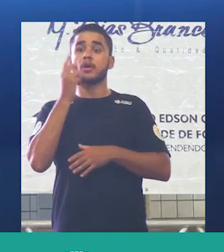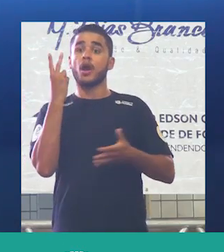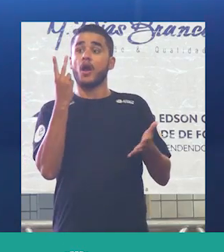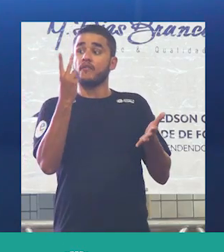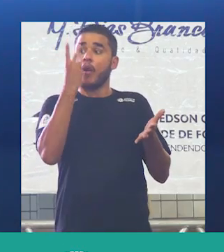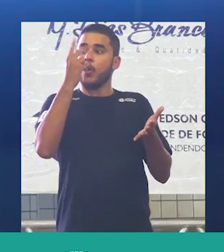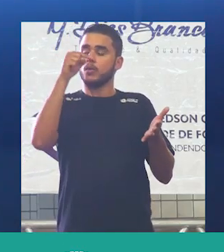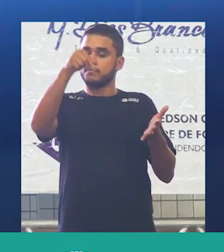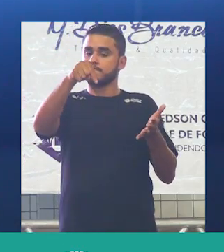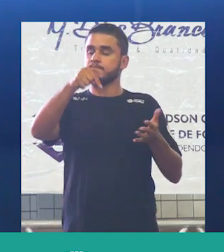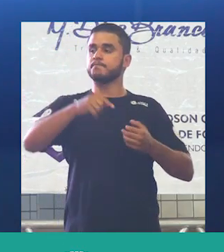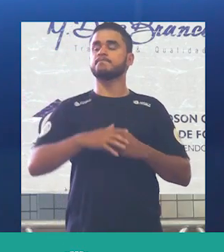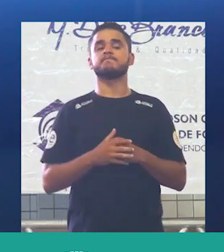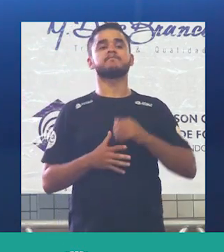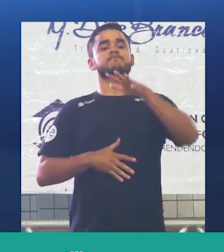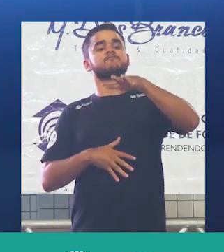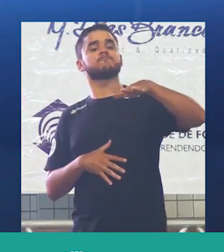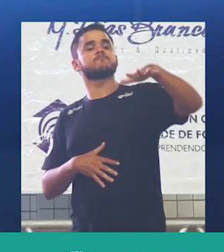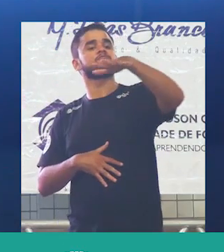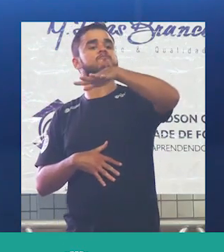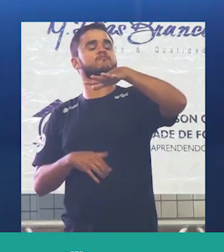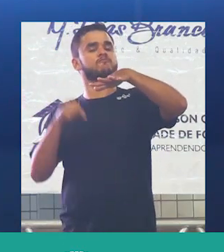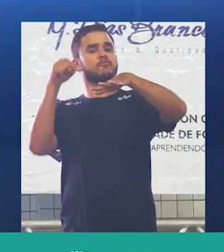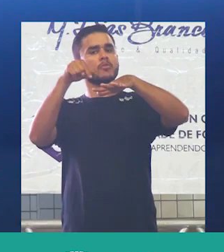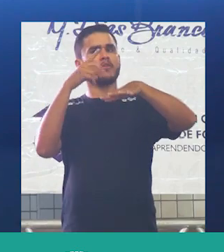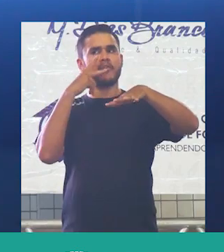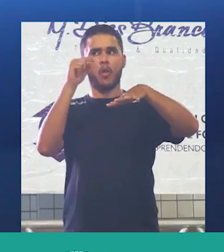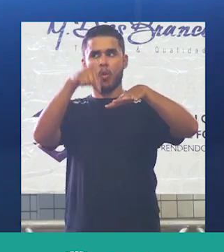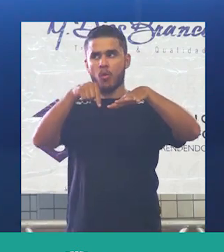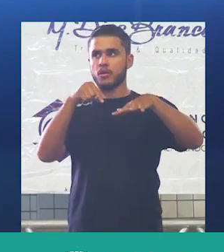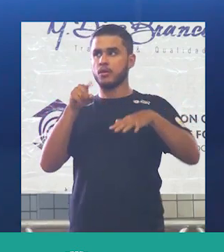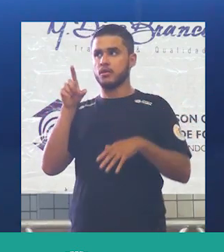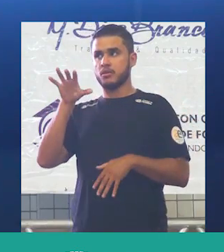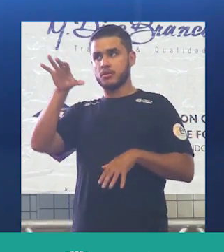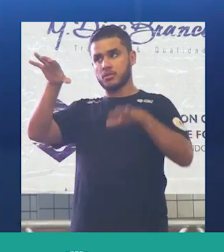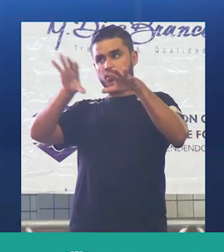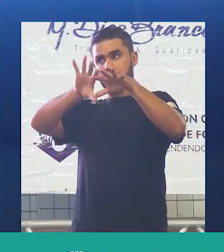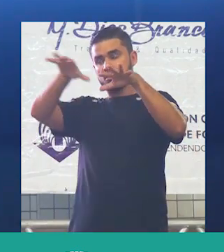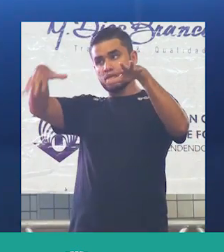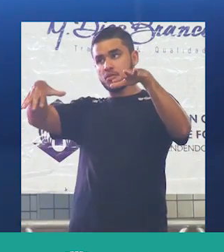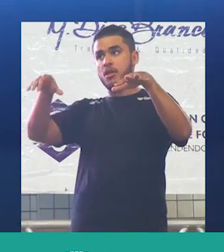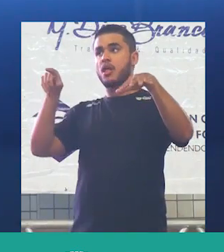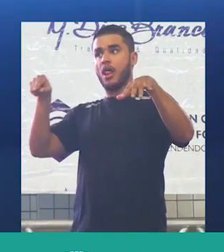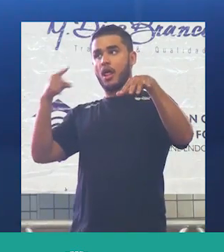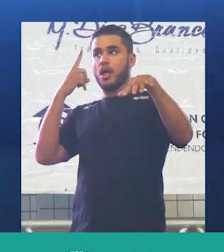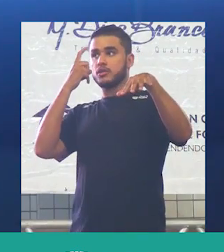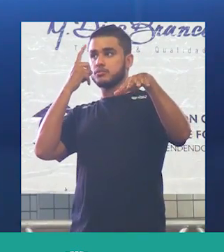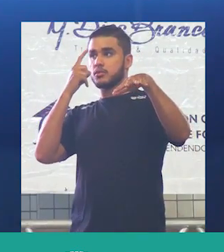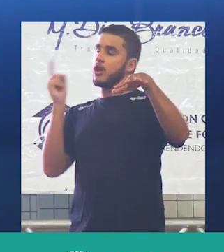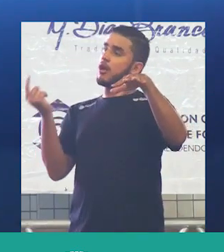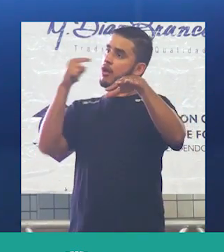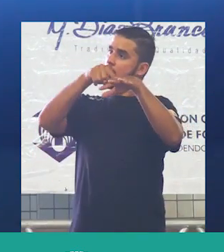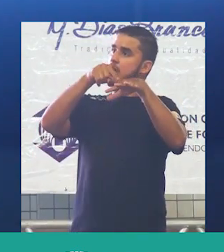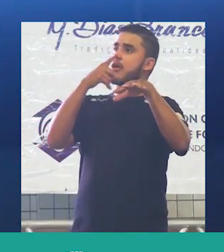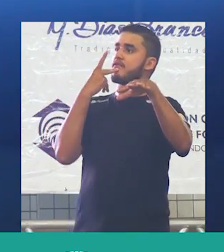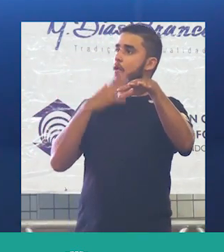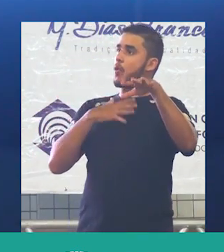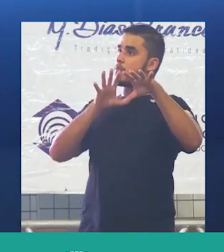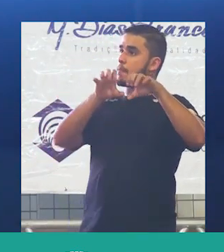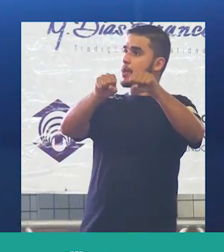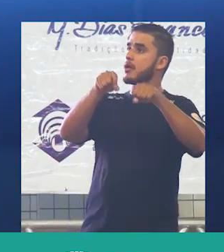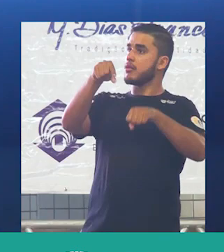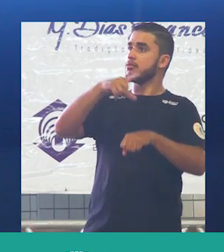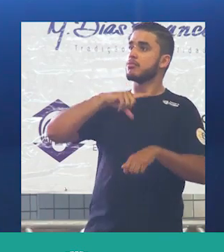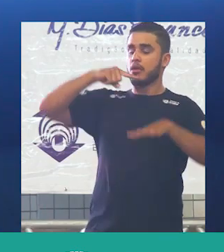Os portugueses diziam: opa, peraí, se tem ouro e prata do lado espanhol, vai ter do nosso lado também. Ou a